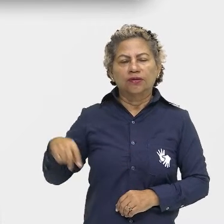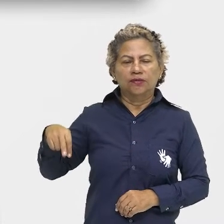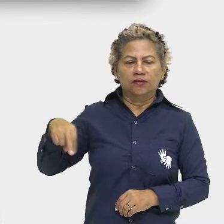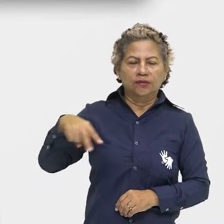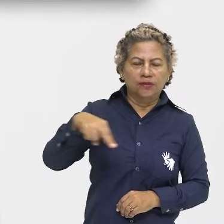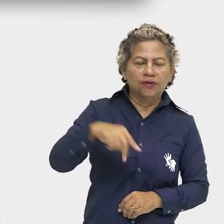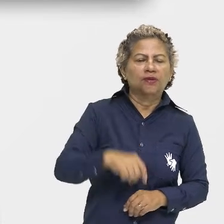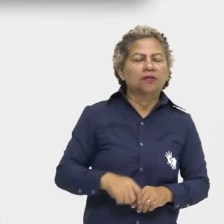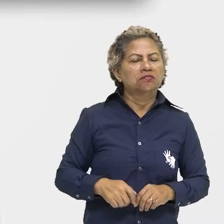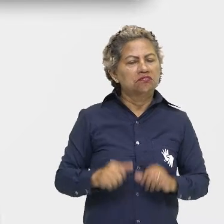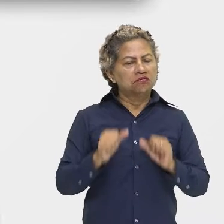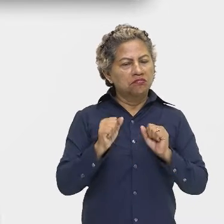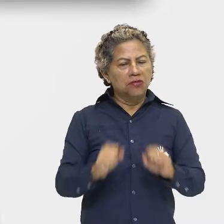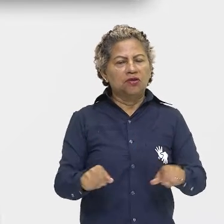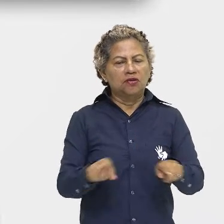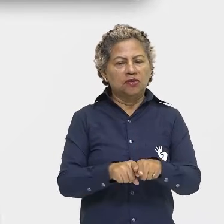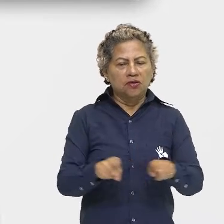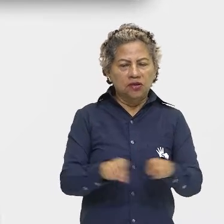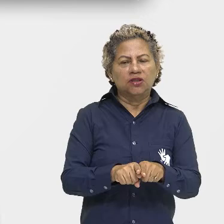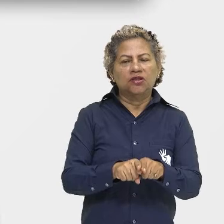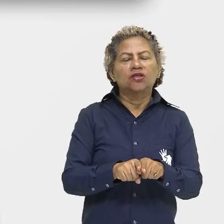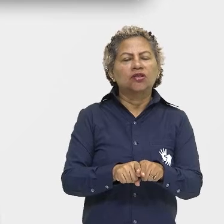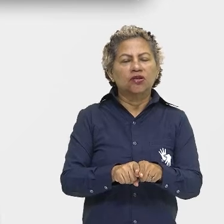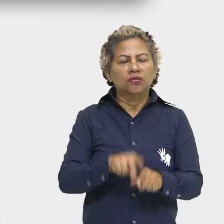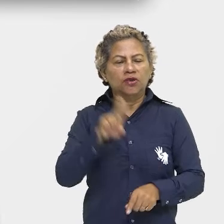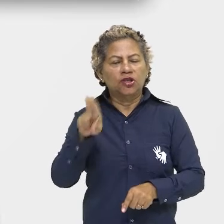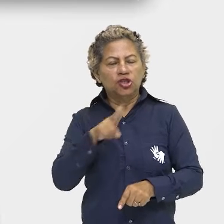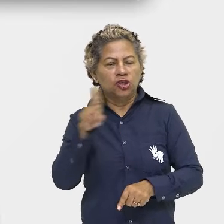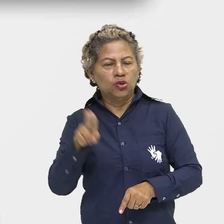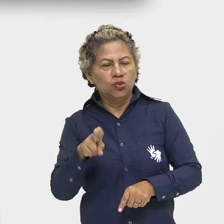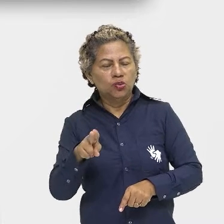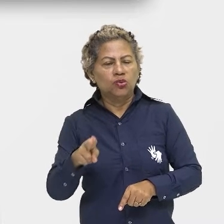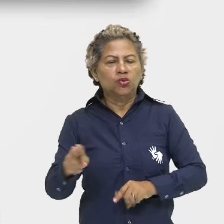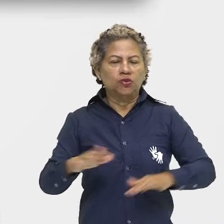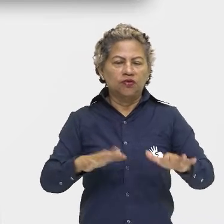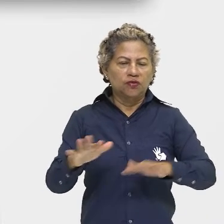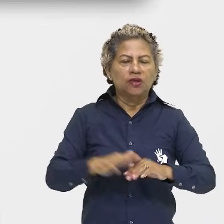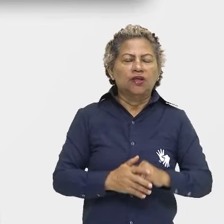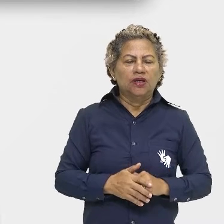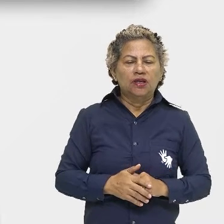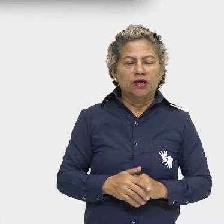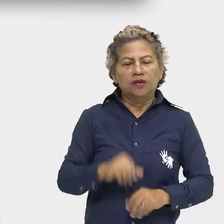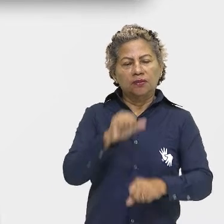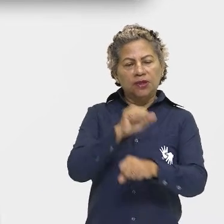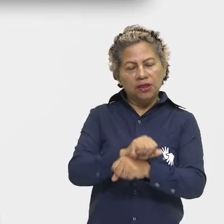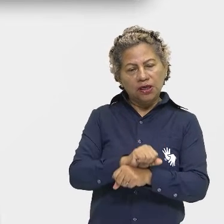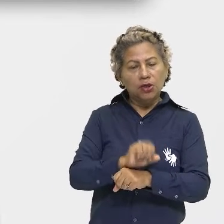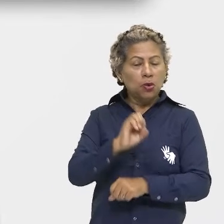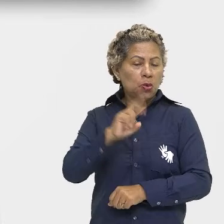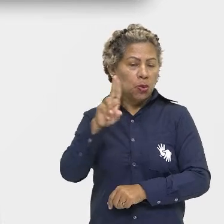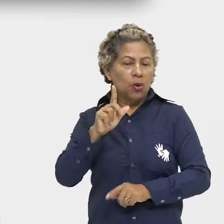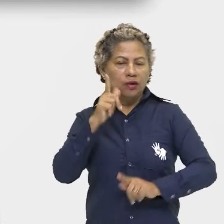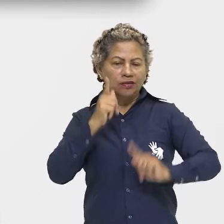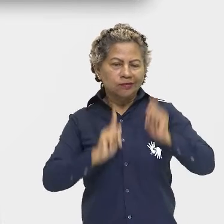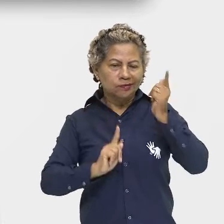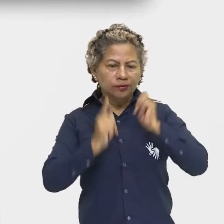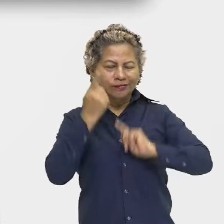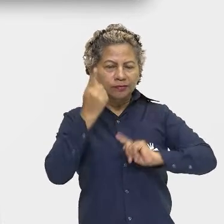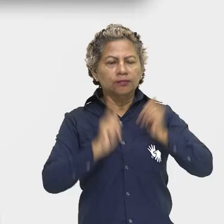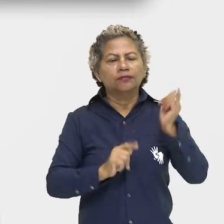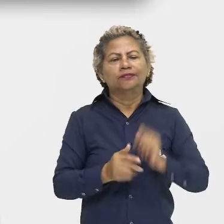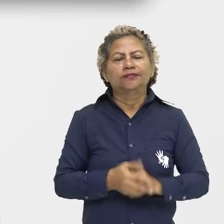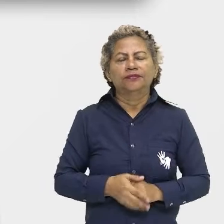ele pode ser um movimento de manipulação, de estabilização ou de gestos faciais. Os movimentos